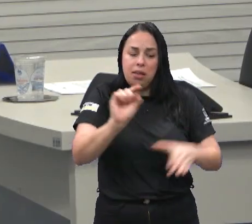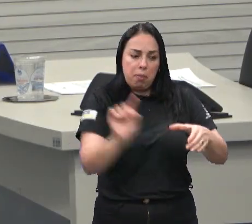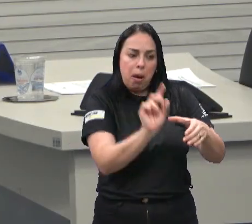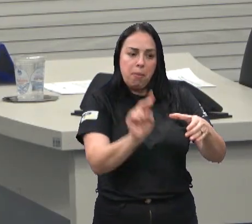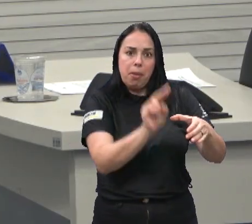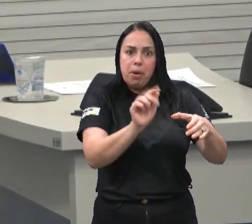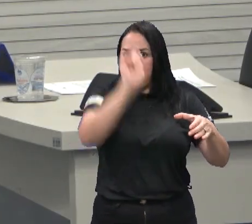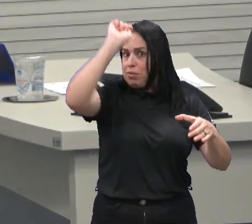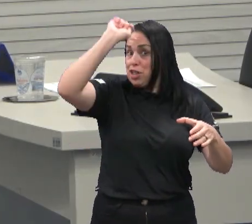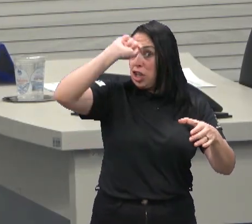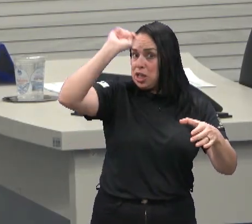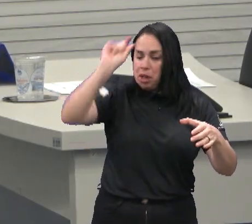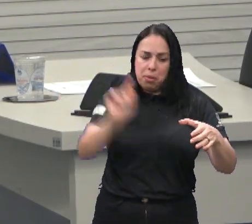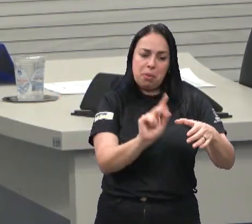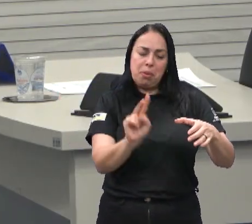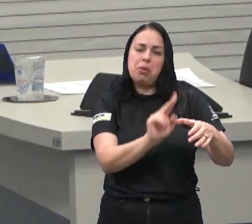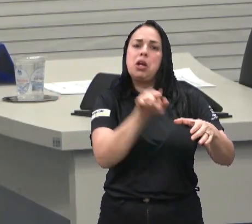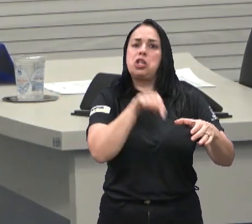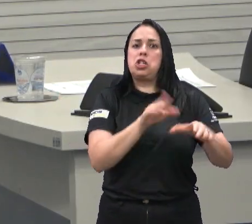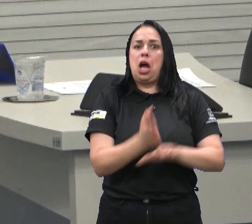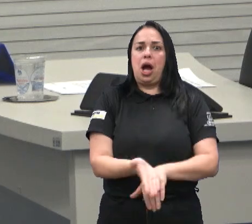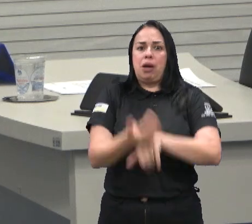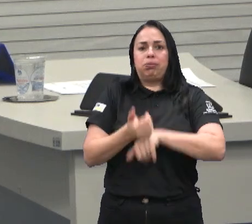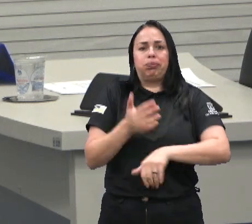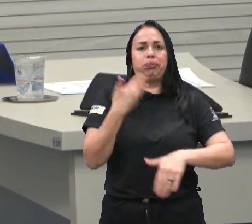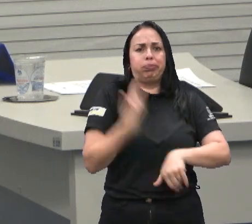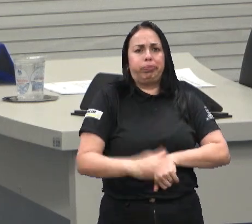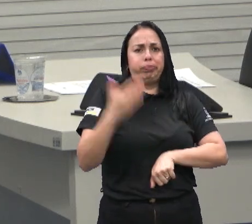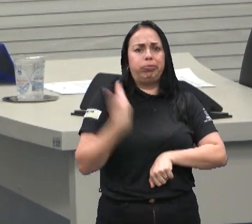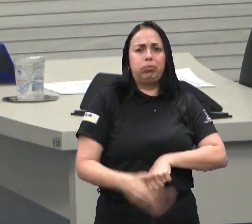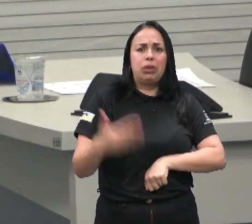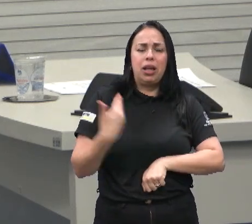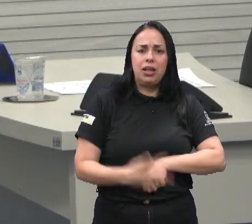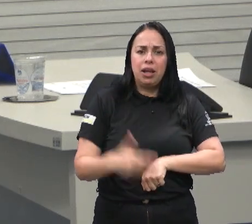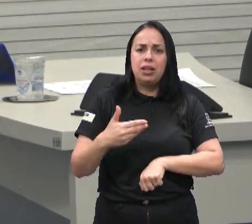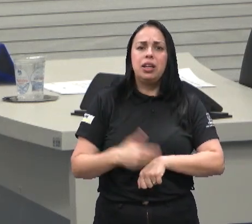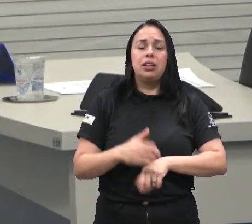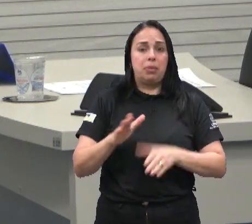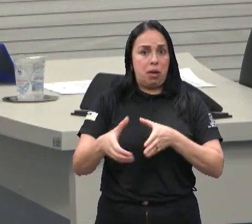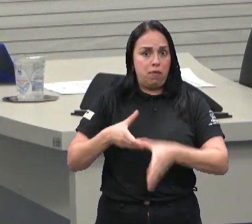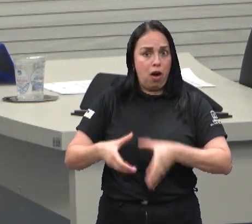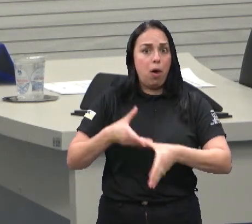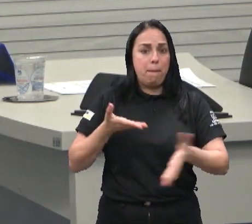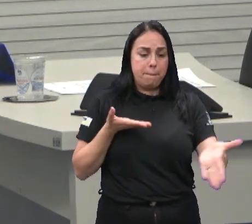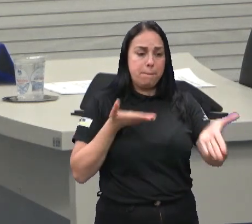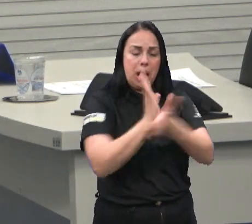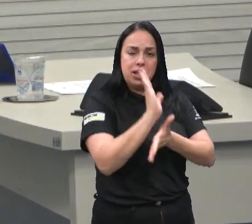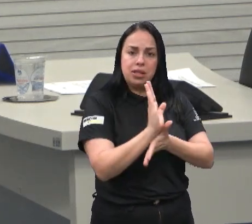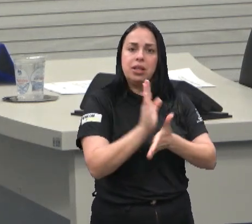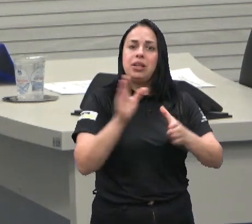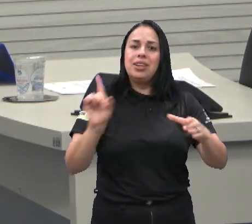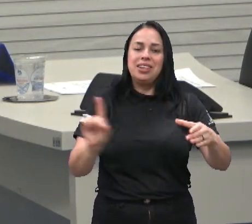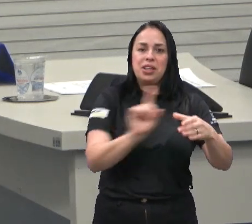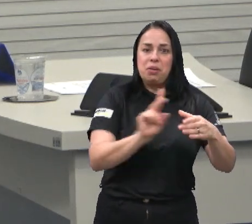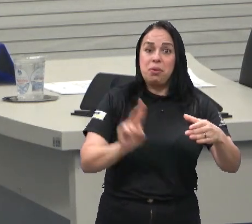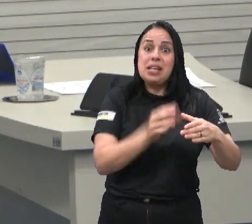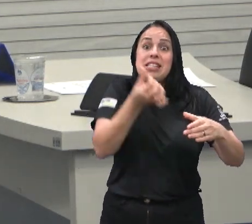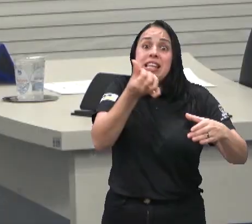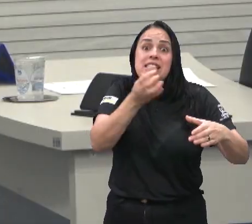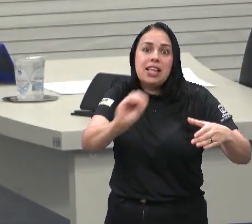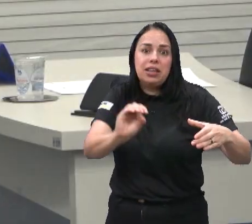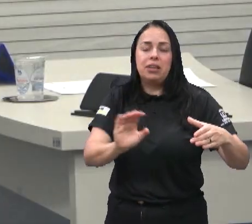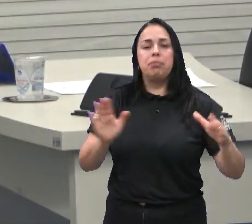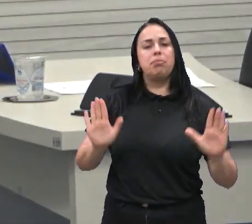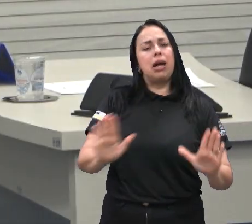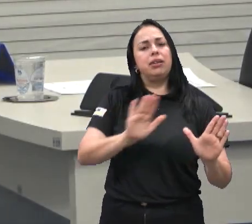municipais, muito bem preparados, muito bem, através do concurso, foi um grande presente para a segurança de São José. Mas eu